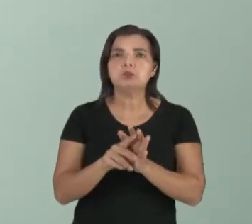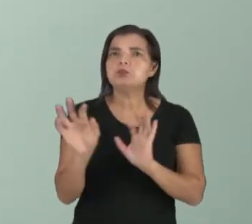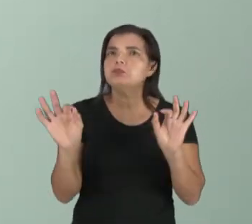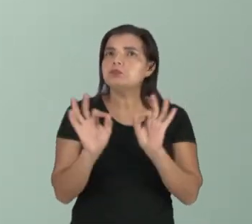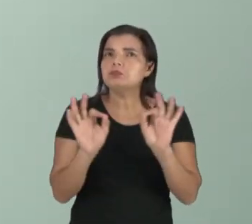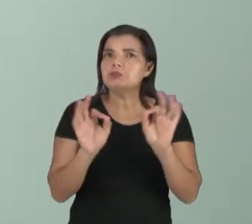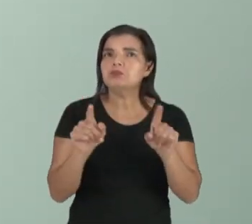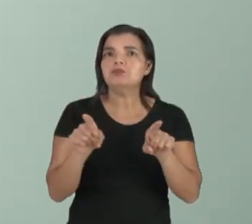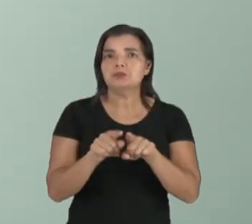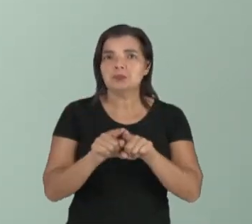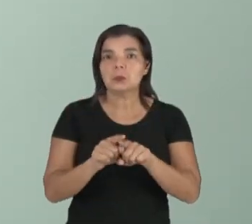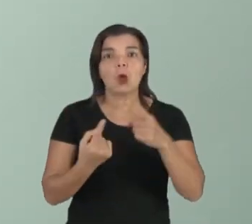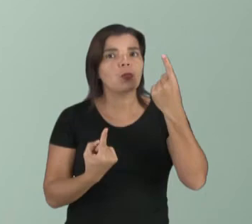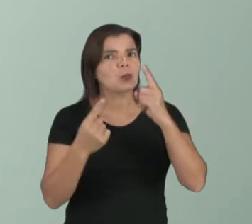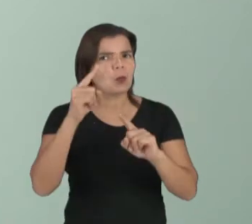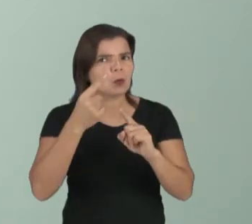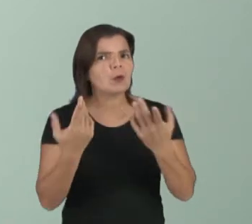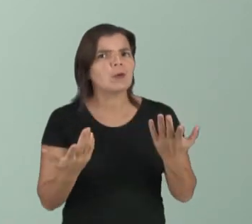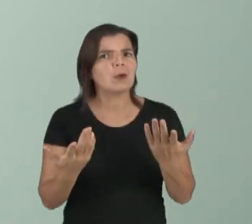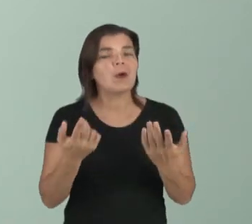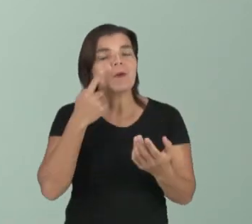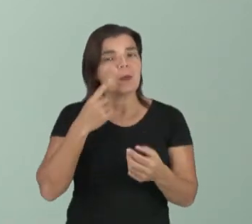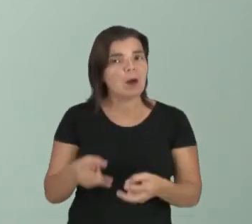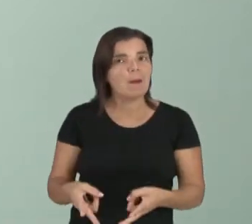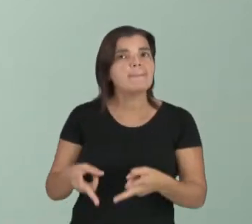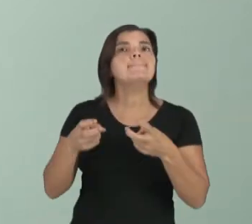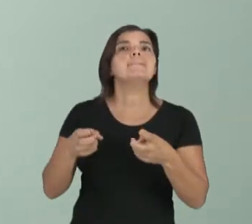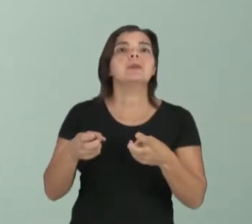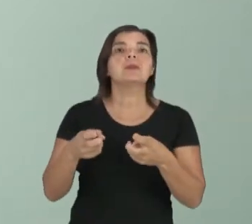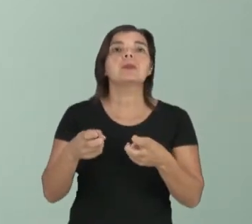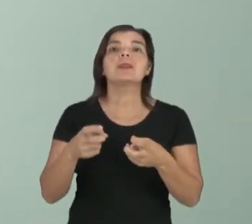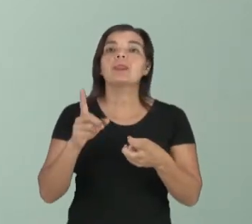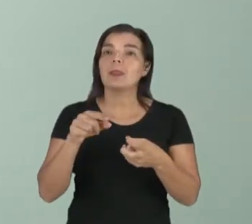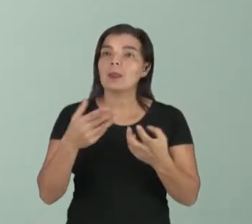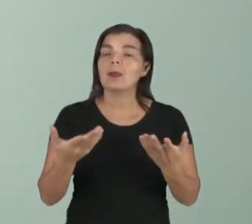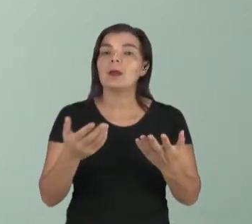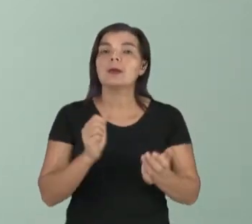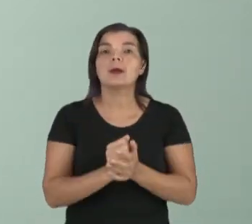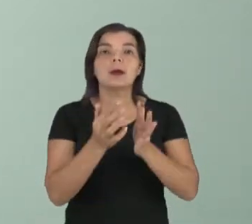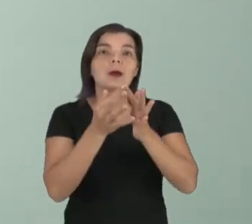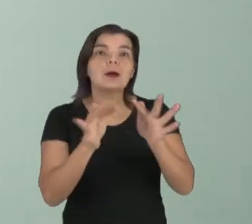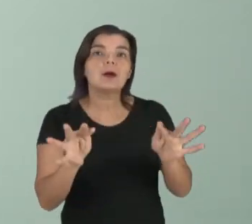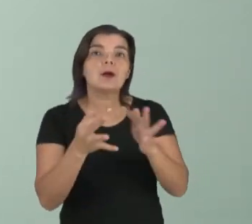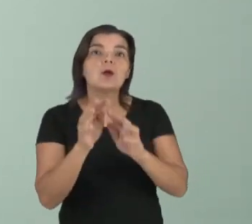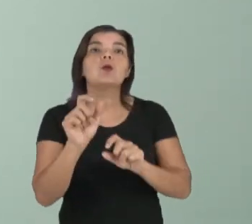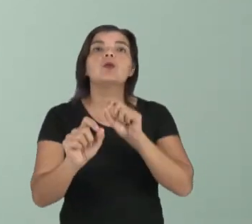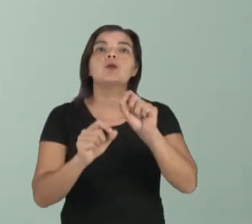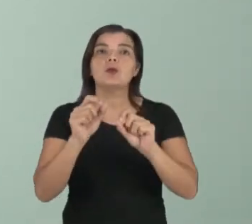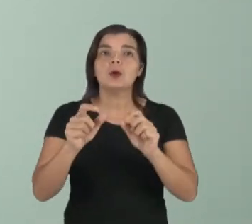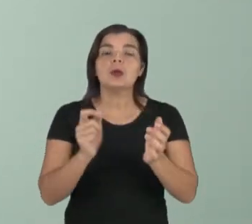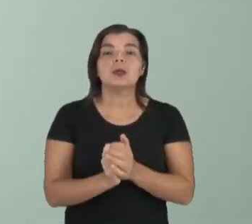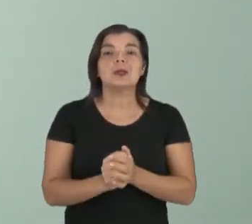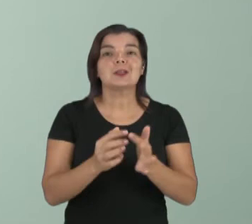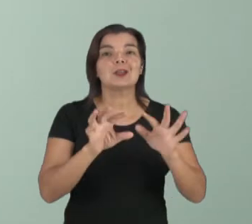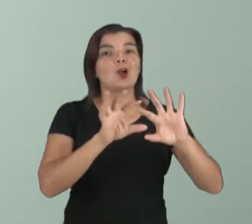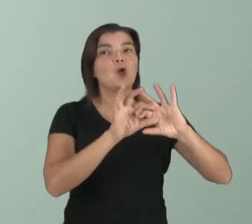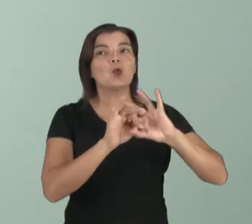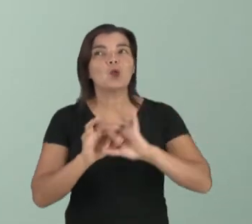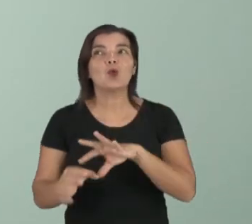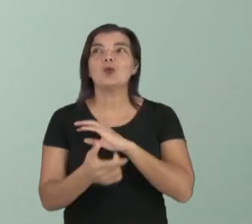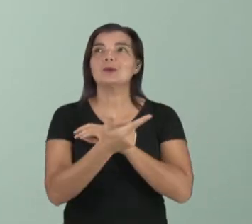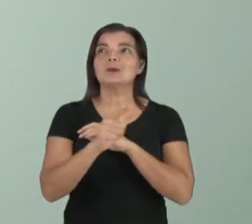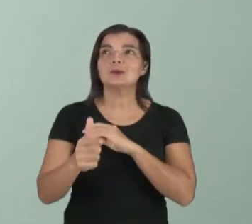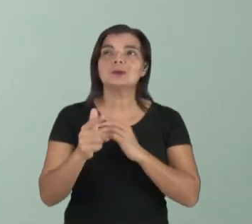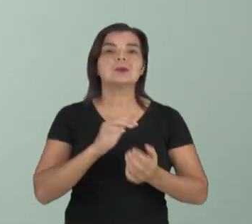parte do carnaval, então você vai perceber que essa frase ela é incoerente, ela não